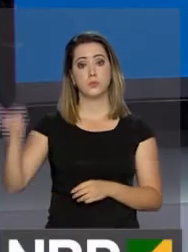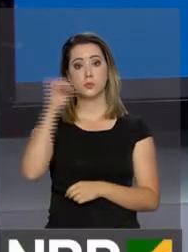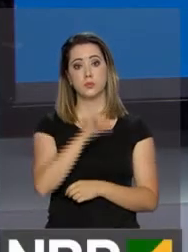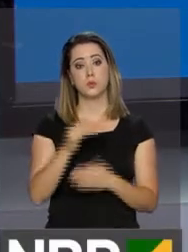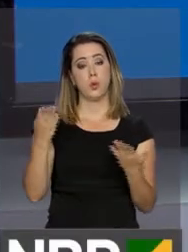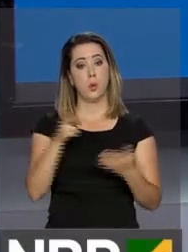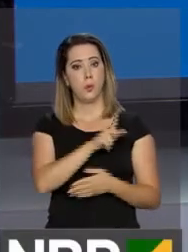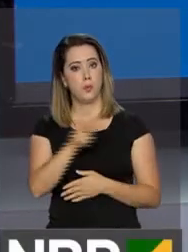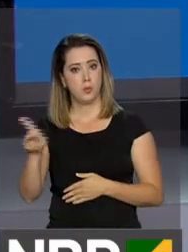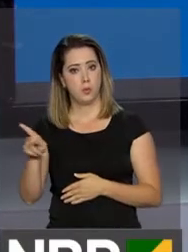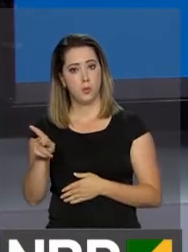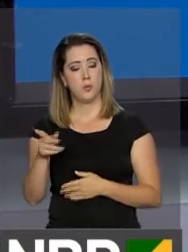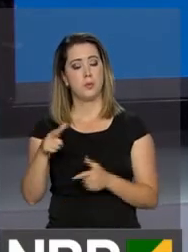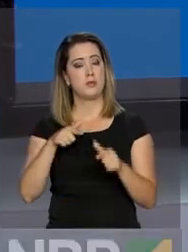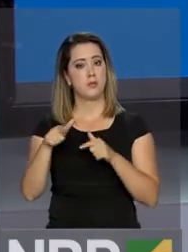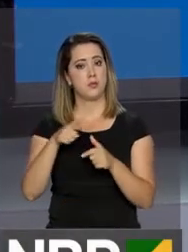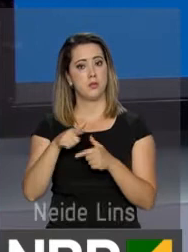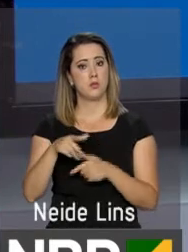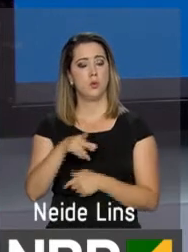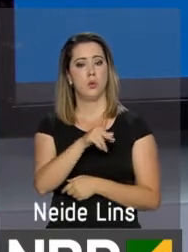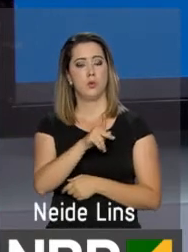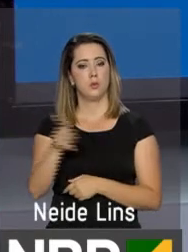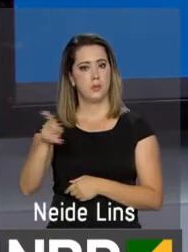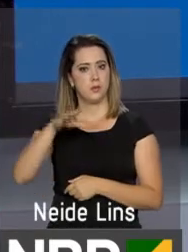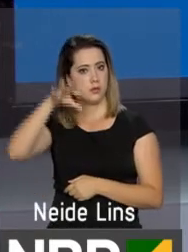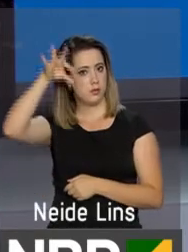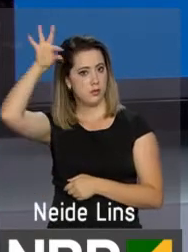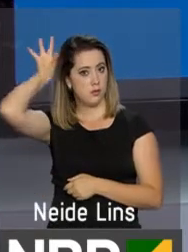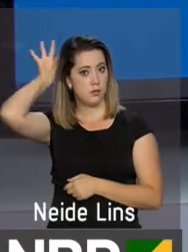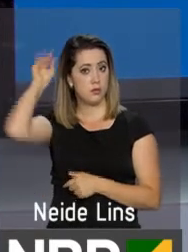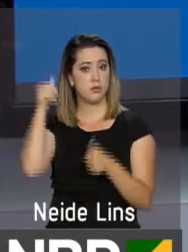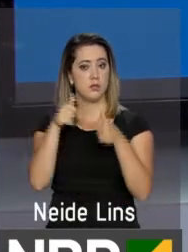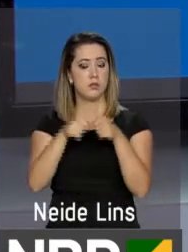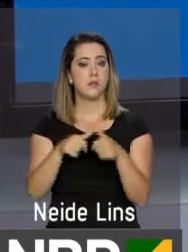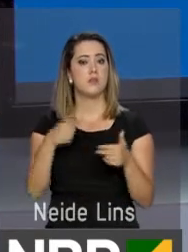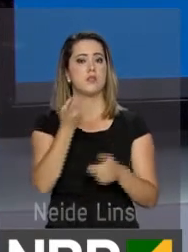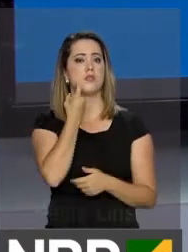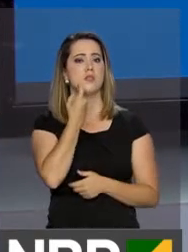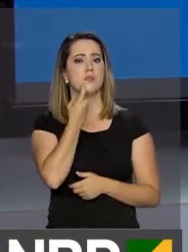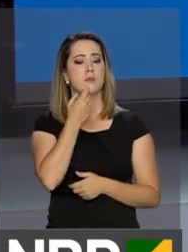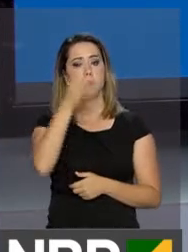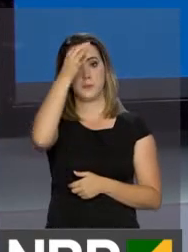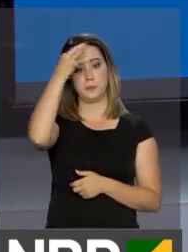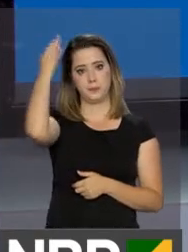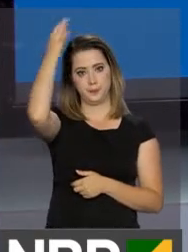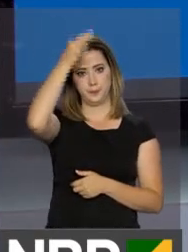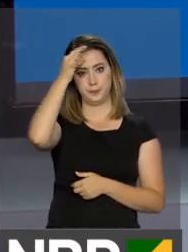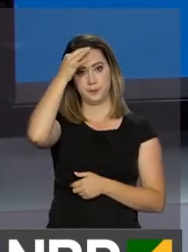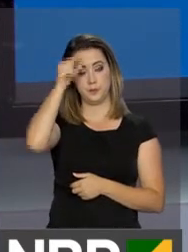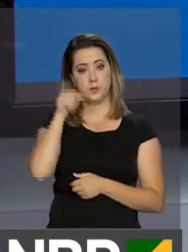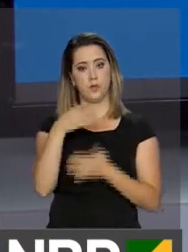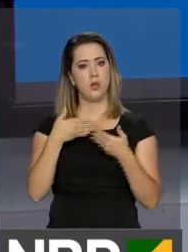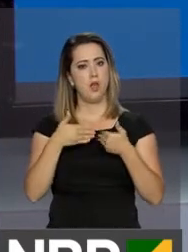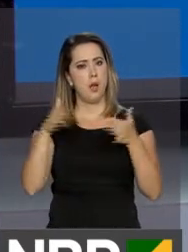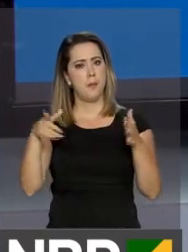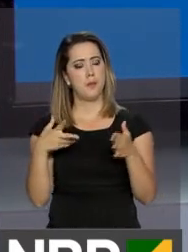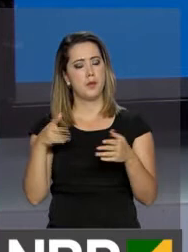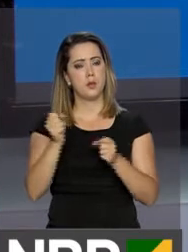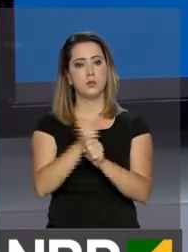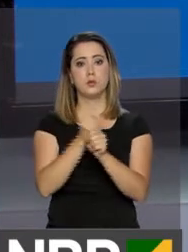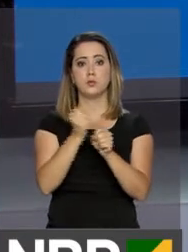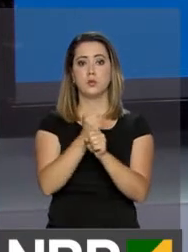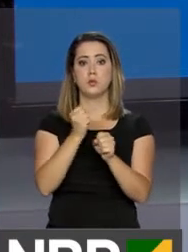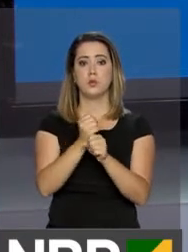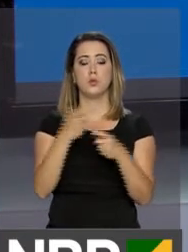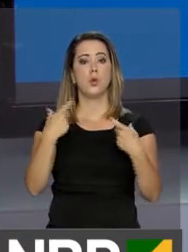Olá, o presidente em exercício, Rodrigo Maia, esteve nesta sexta-feira no Espírito Santo. Ele inaugurou obras na